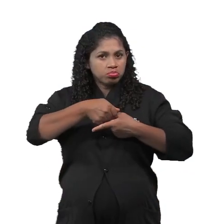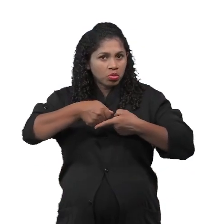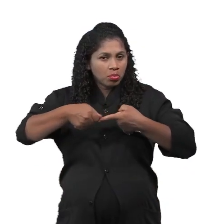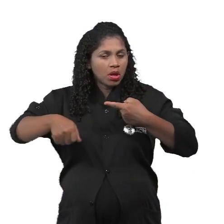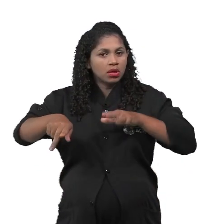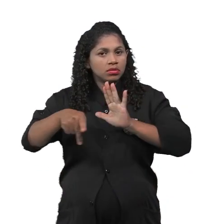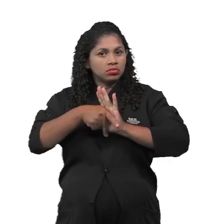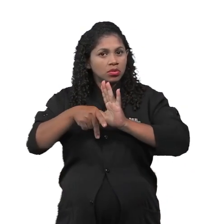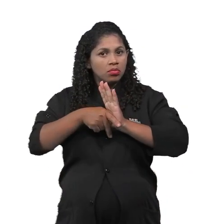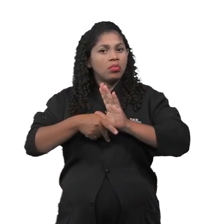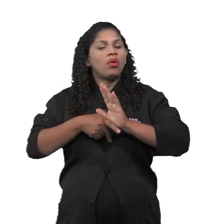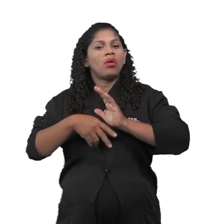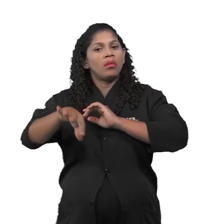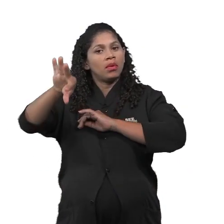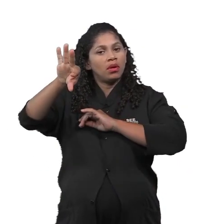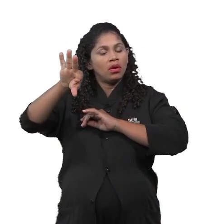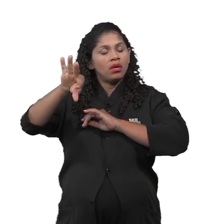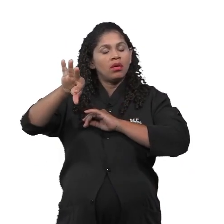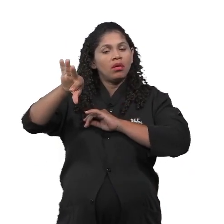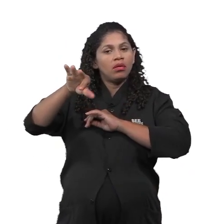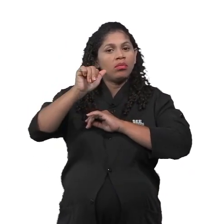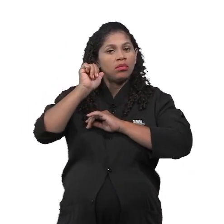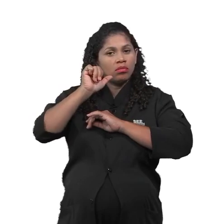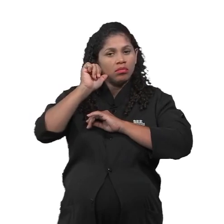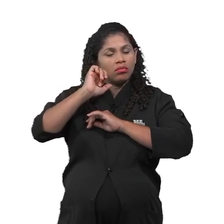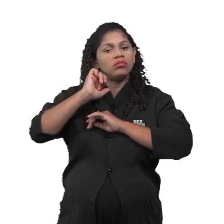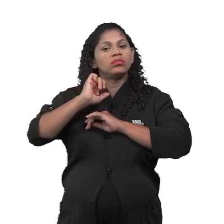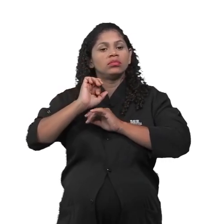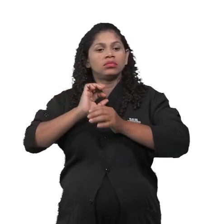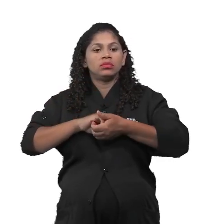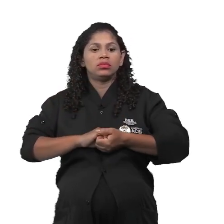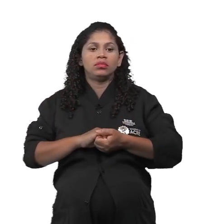gente vai falar sobre as formas de apresentações ali dos